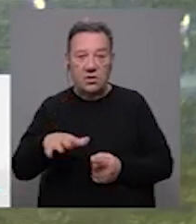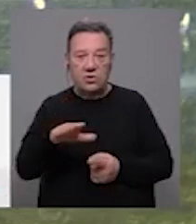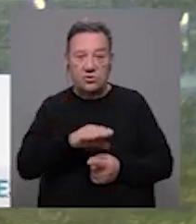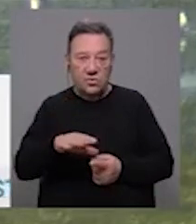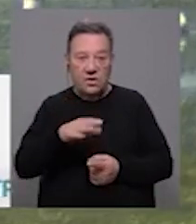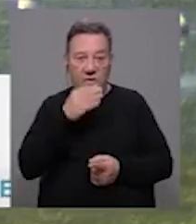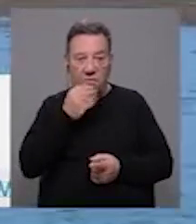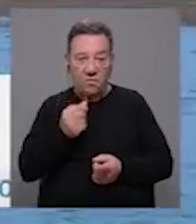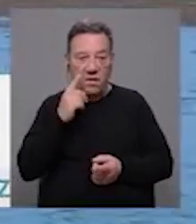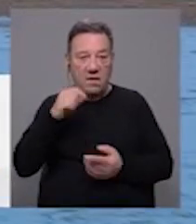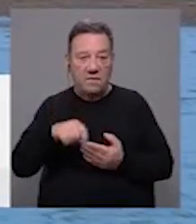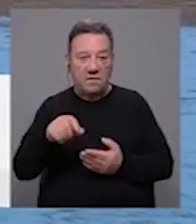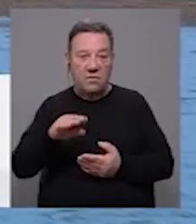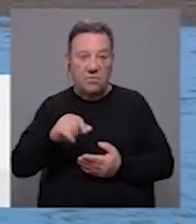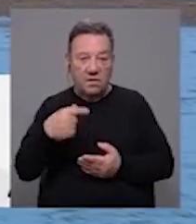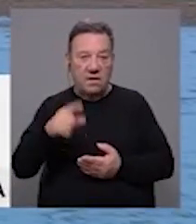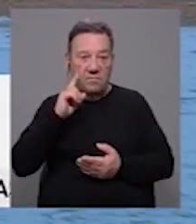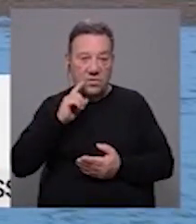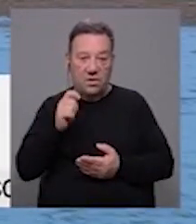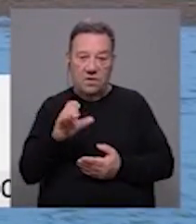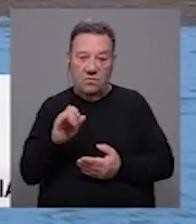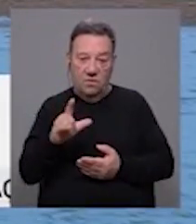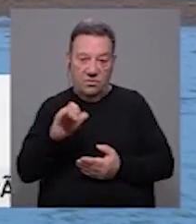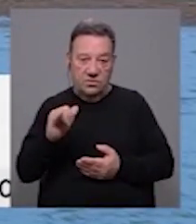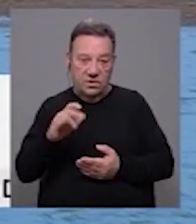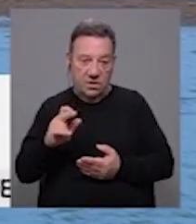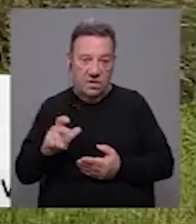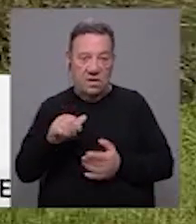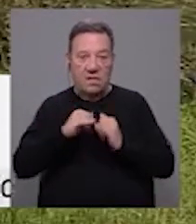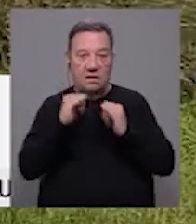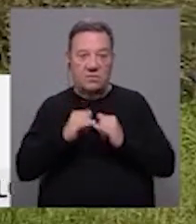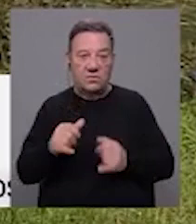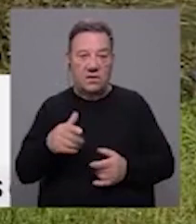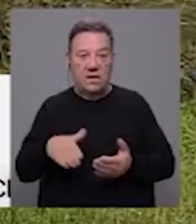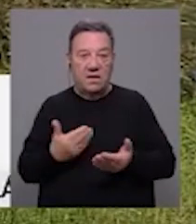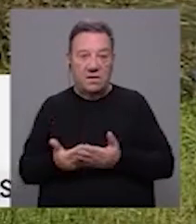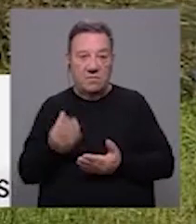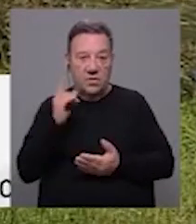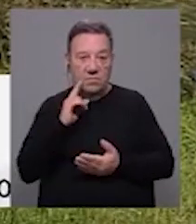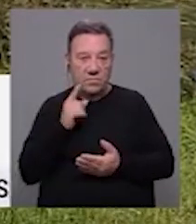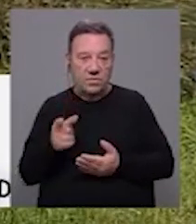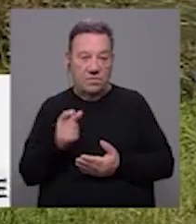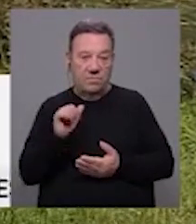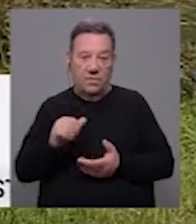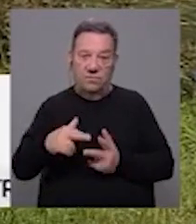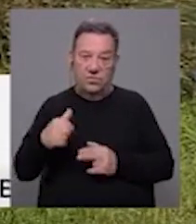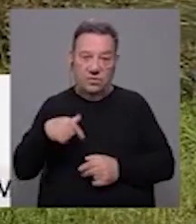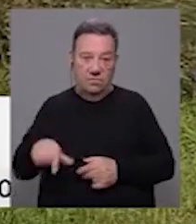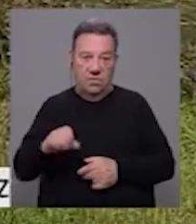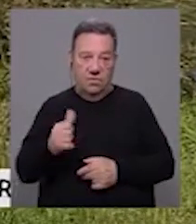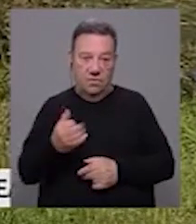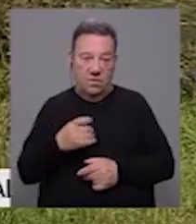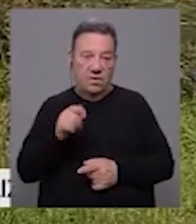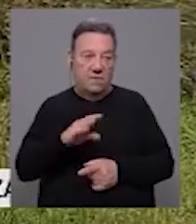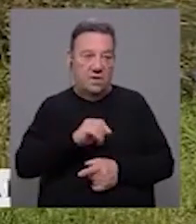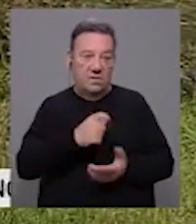úmida classificada como local de importância ecológica internacional. Esta candidatura é muito importante para o município de Óbidos e também para o município